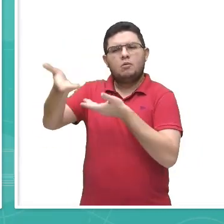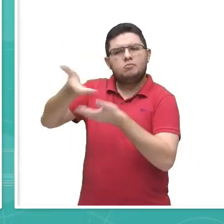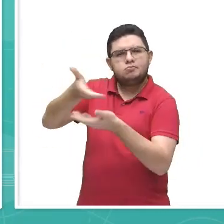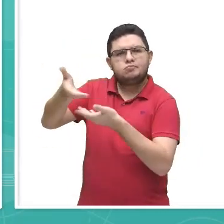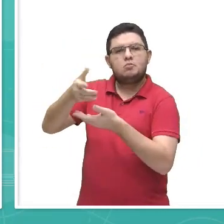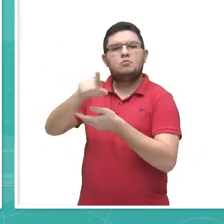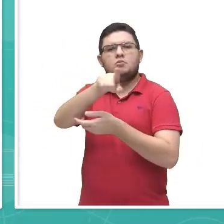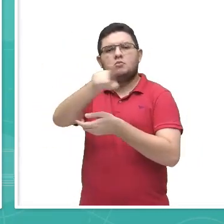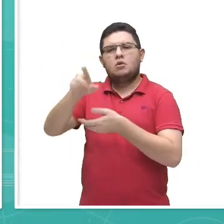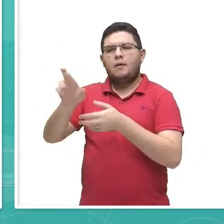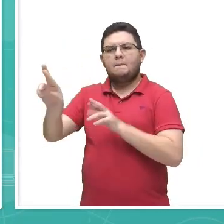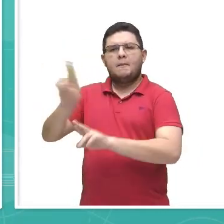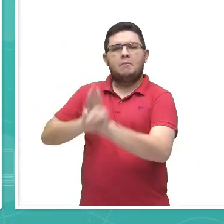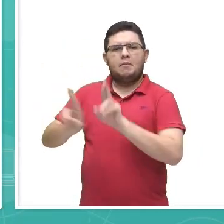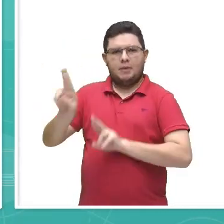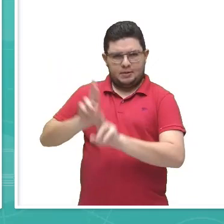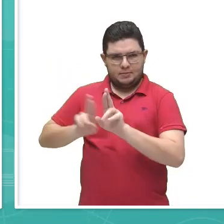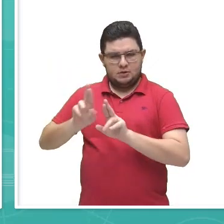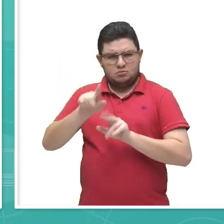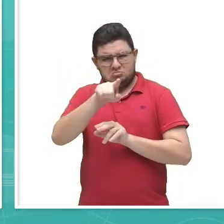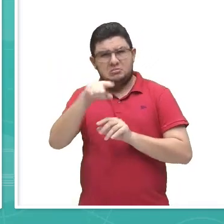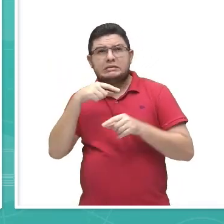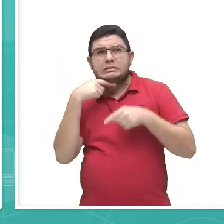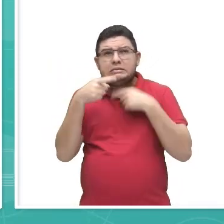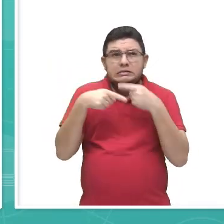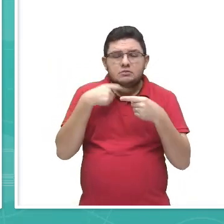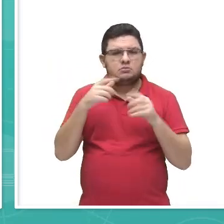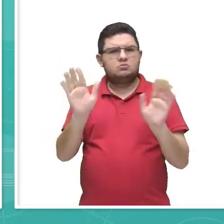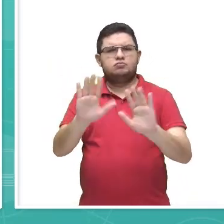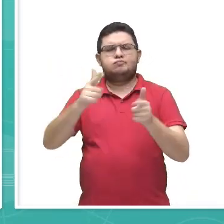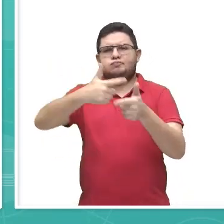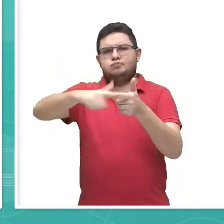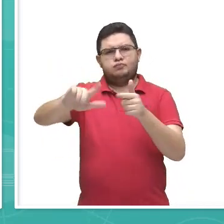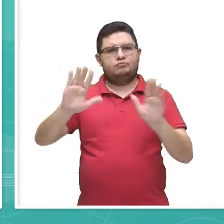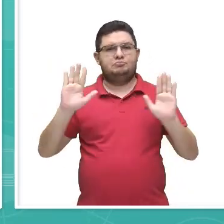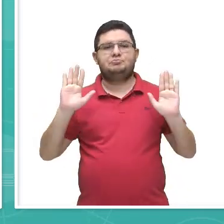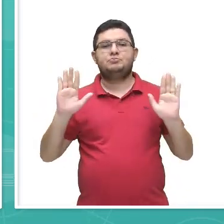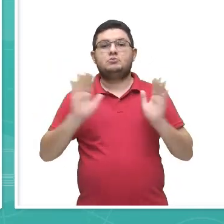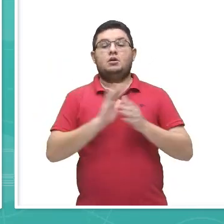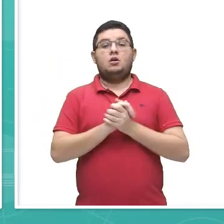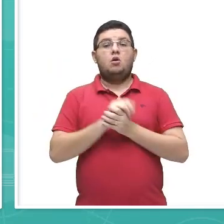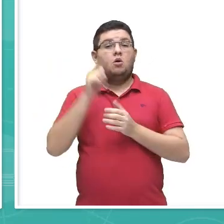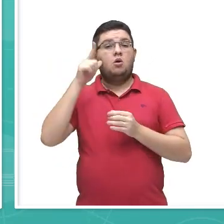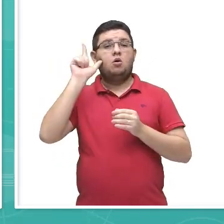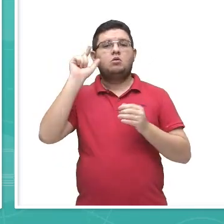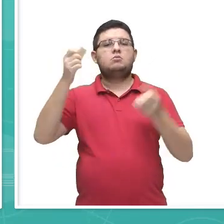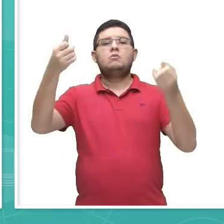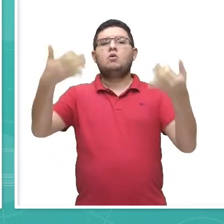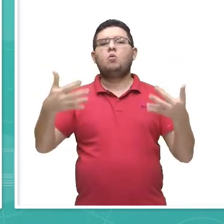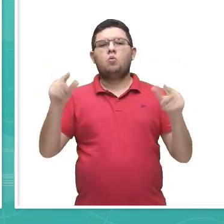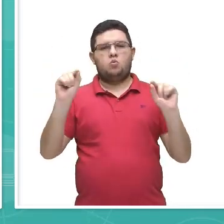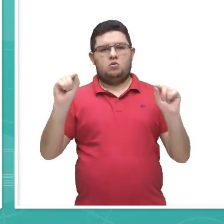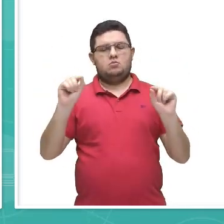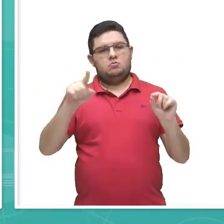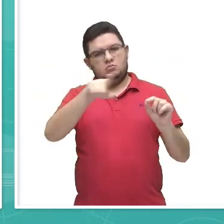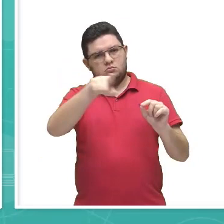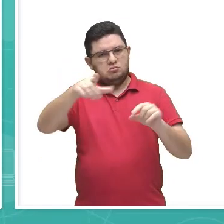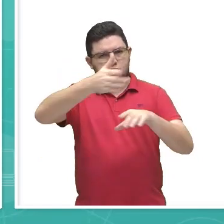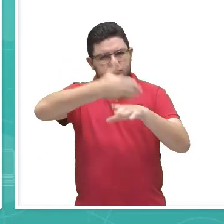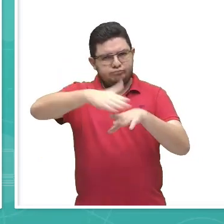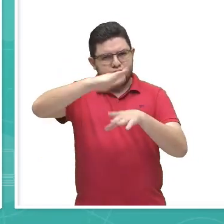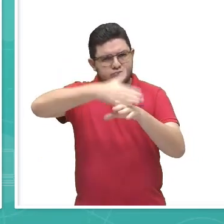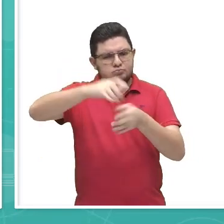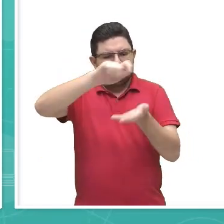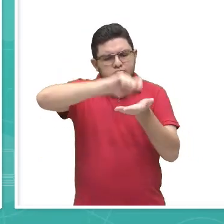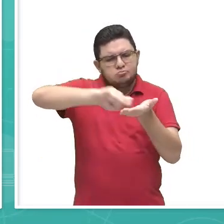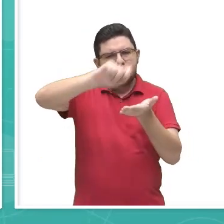dúvida. Não tem problema, gente. Como eu falei ontem, né, na aula anterior, eu disse que quando vocês começam a escrever algo, né, você